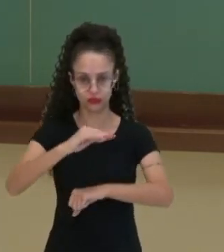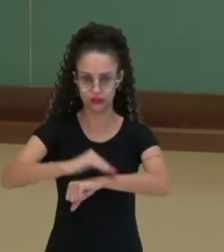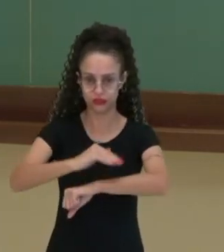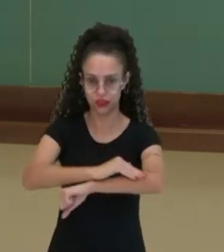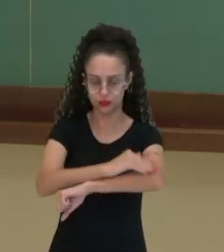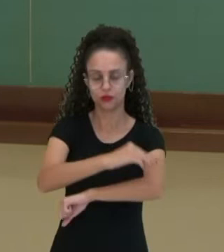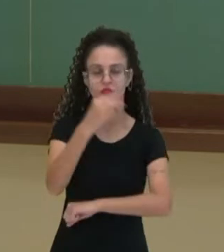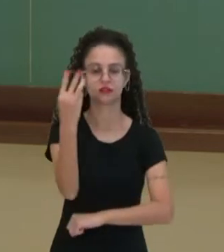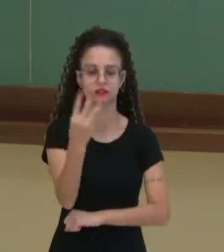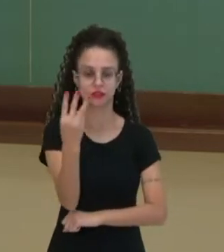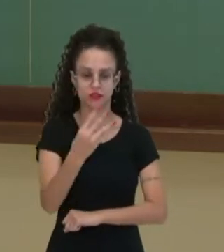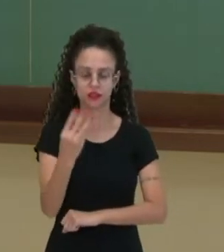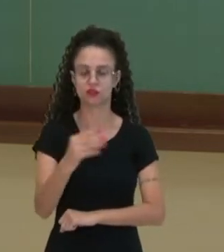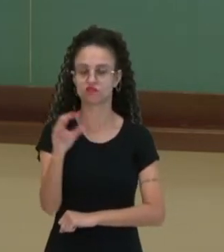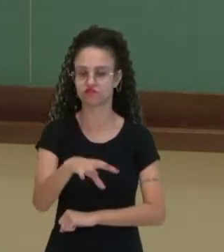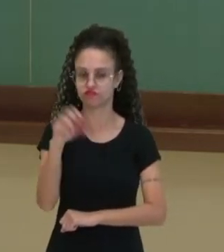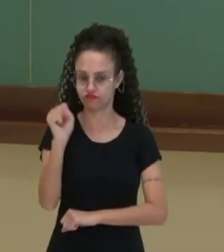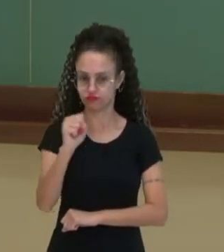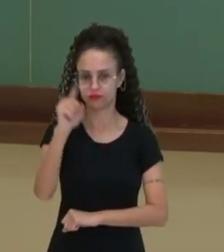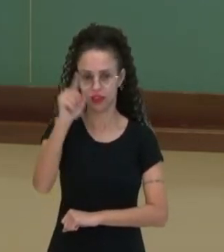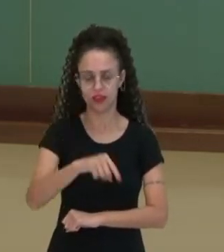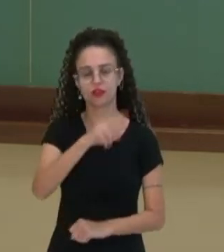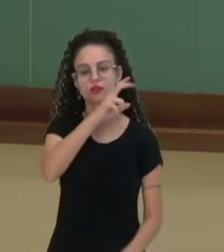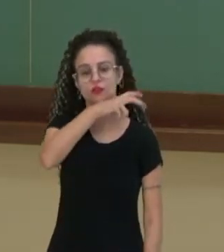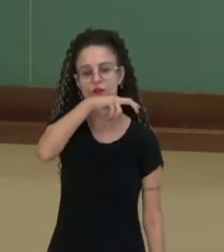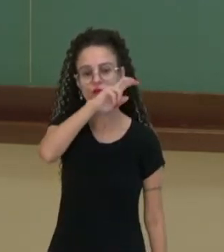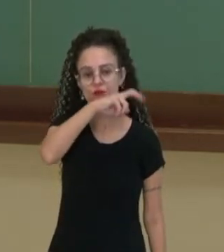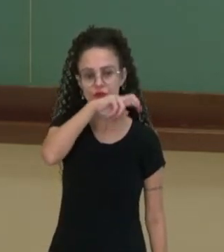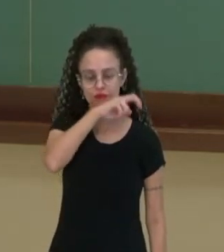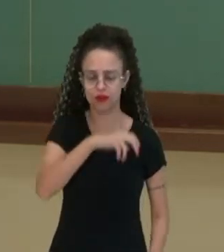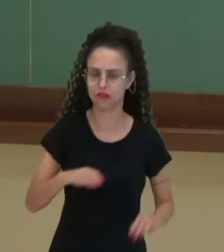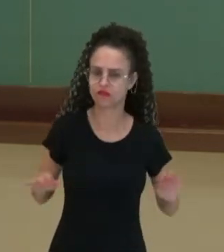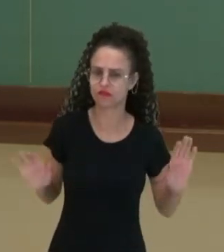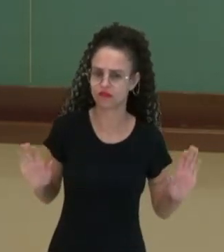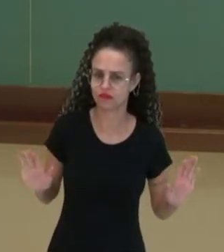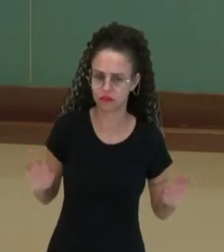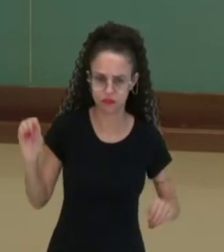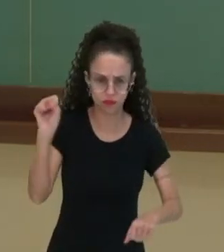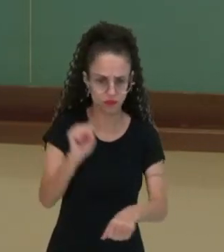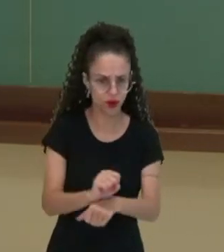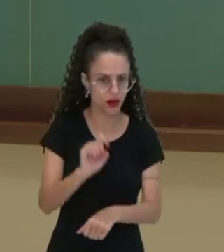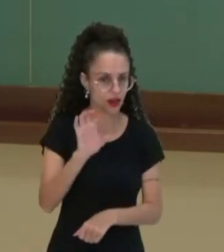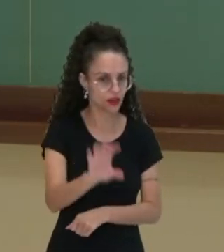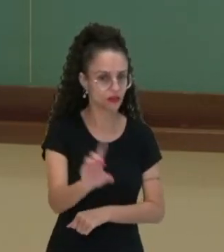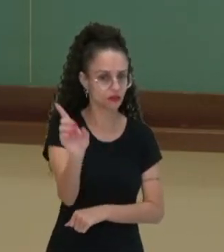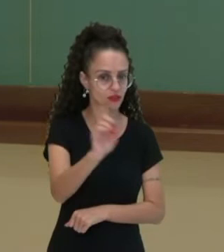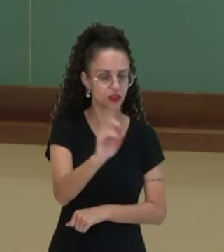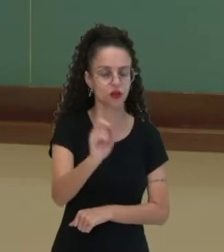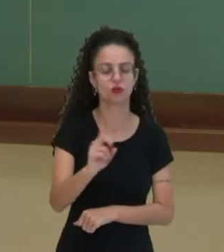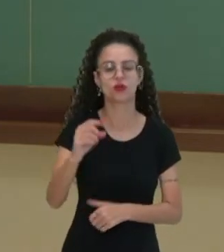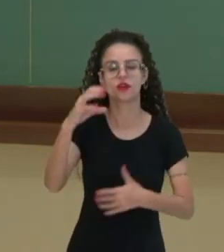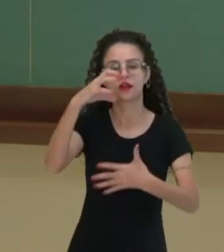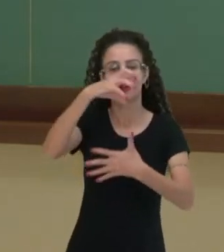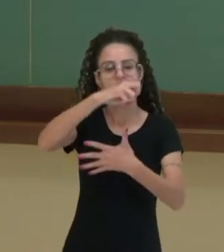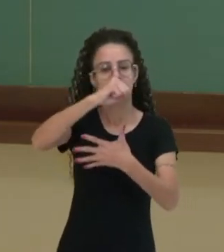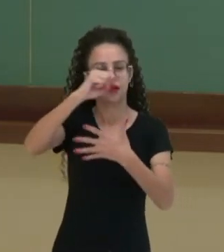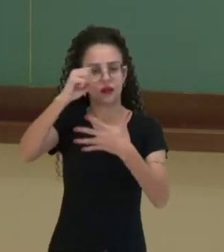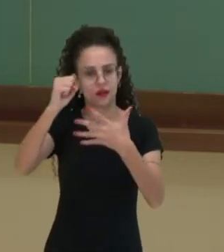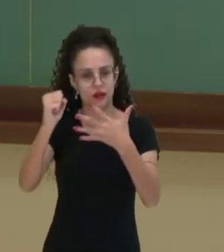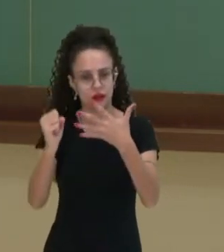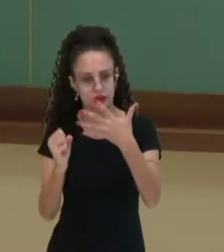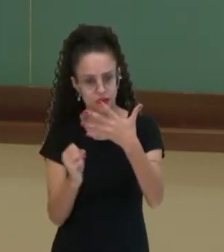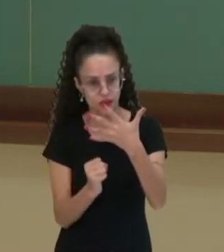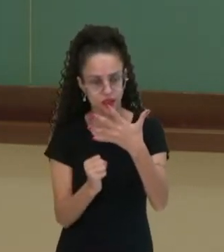e o terceiro consumidor, uma cobra. Ah, mas não para por aí, tá? A cadeia alimentar, ela sempre se encerra